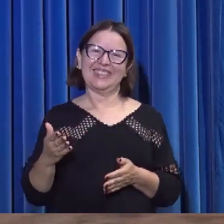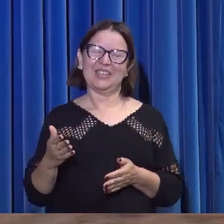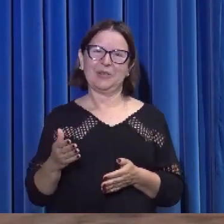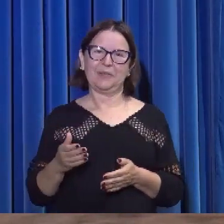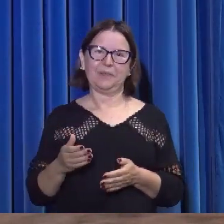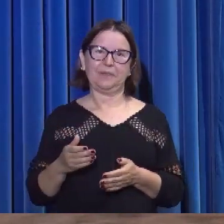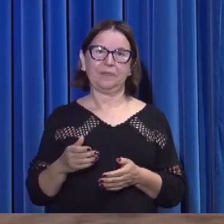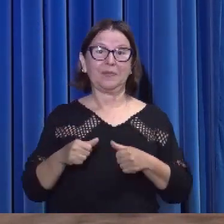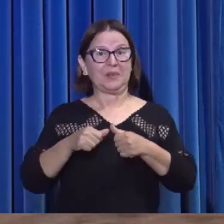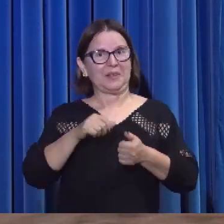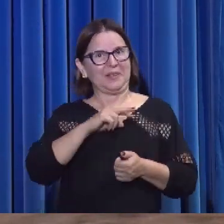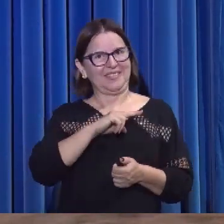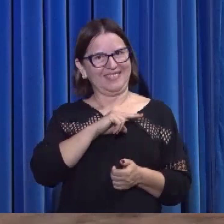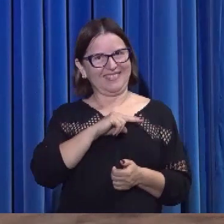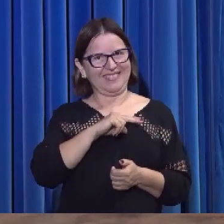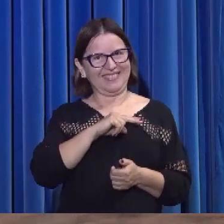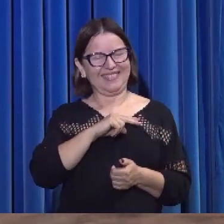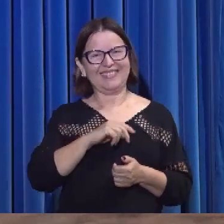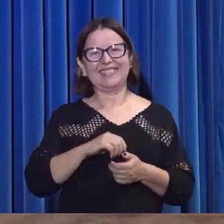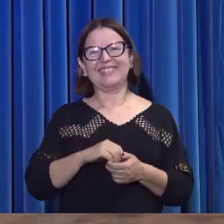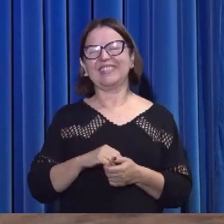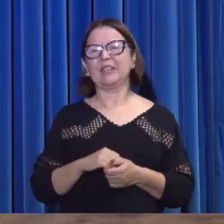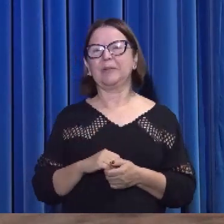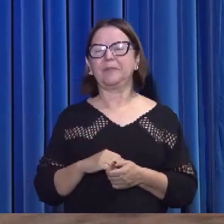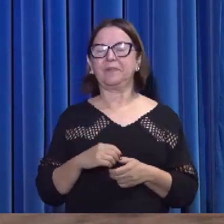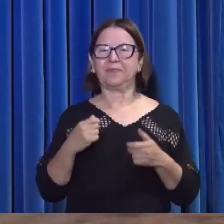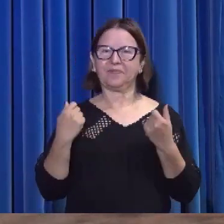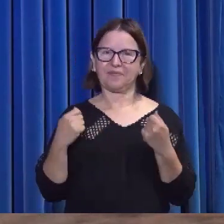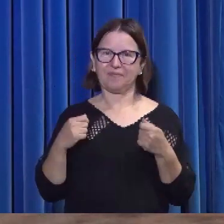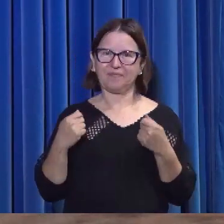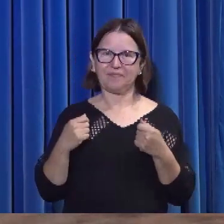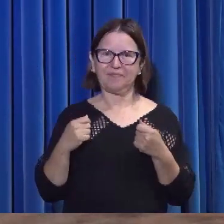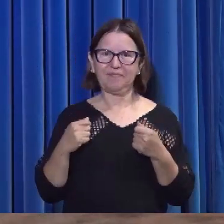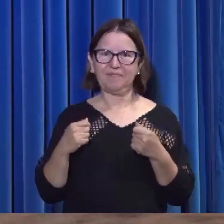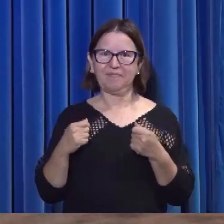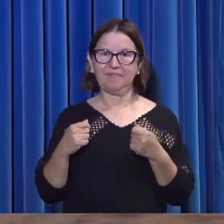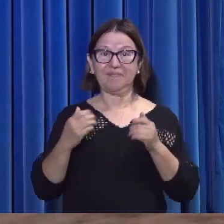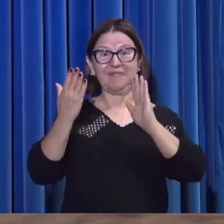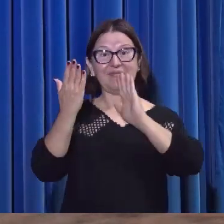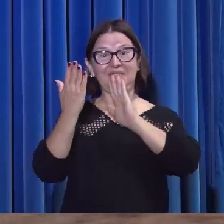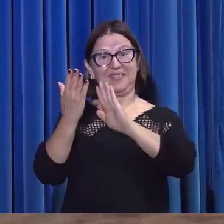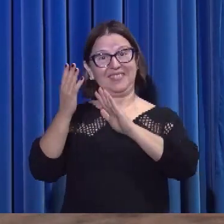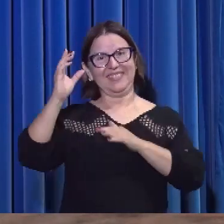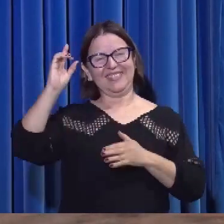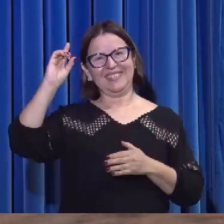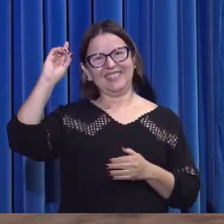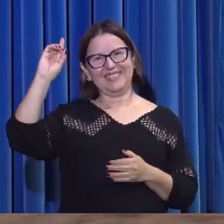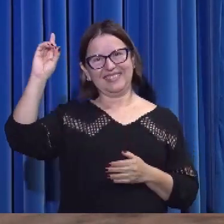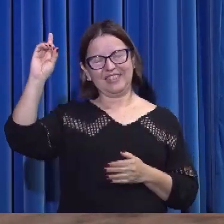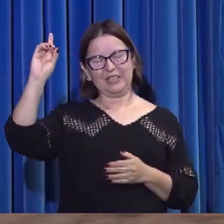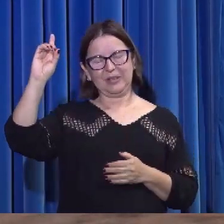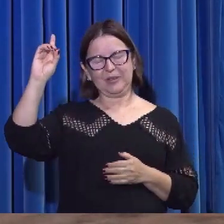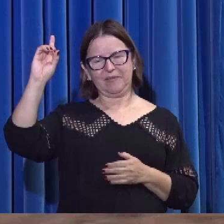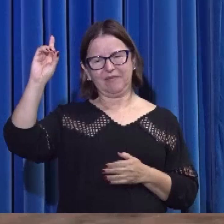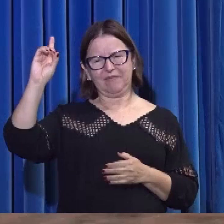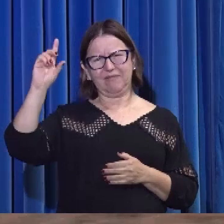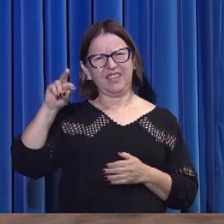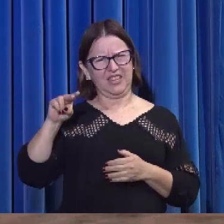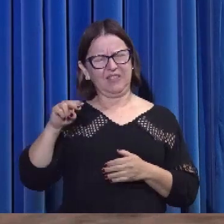isso é pessoal, viu? Nós precisamos, diante de Deus, acabamos de cantar